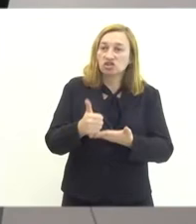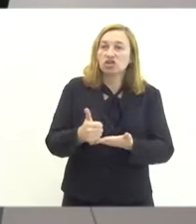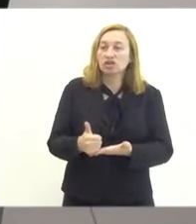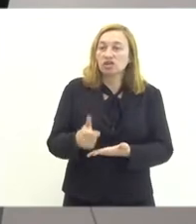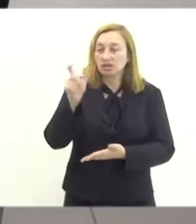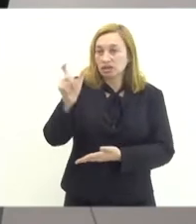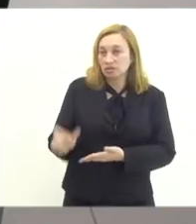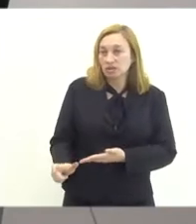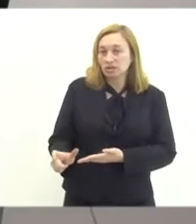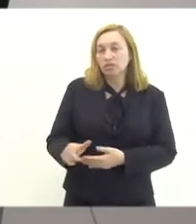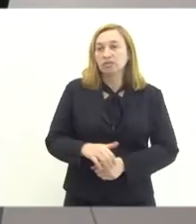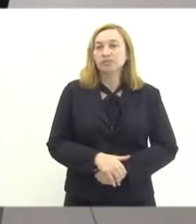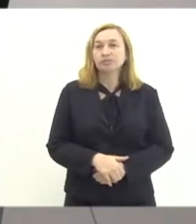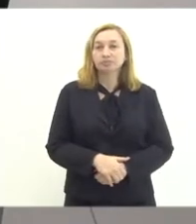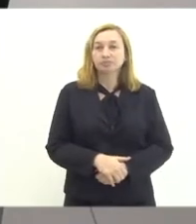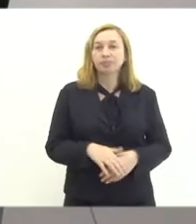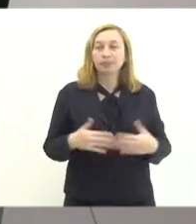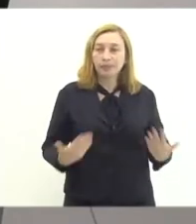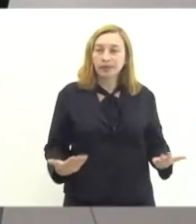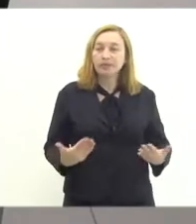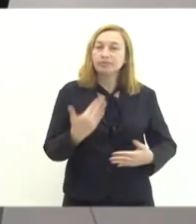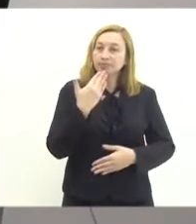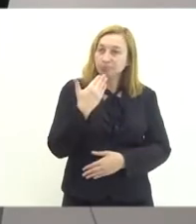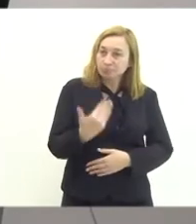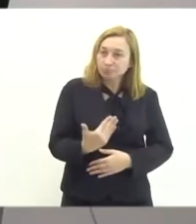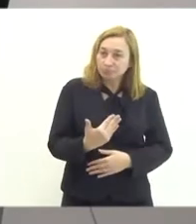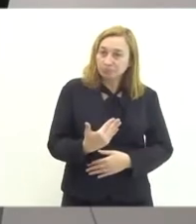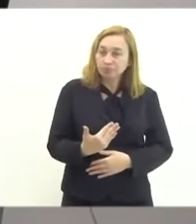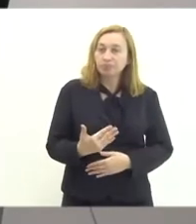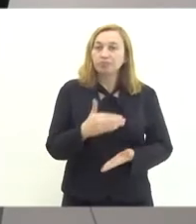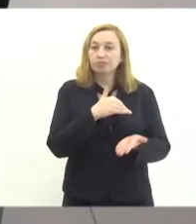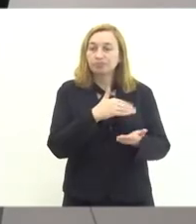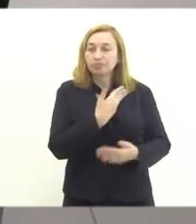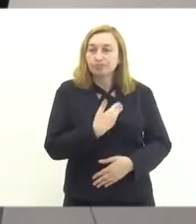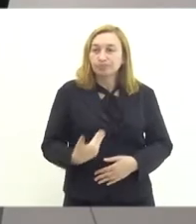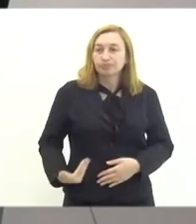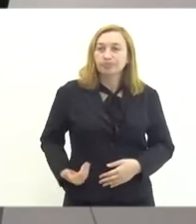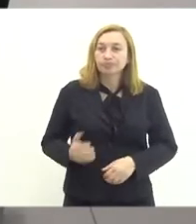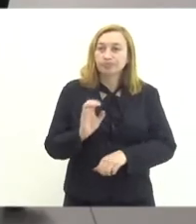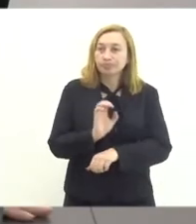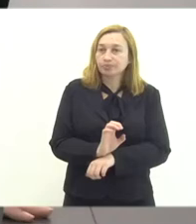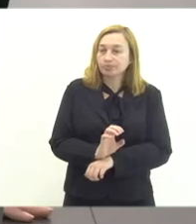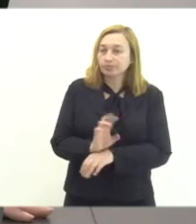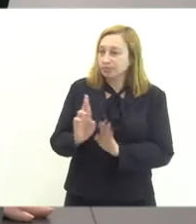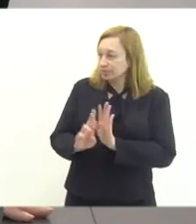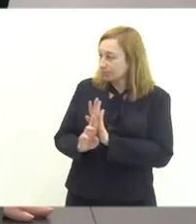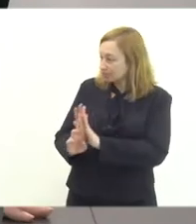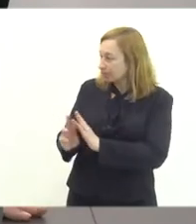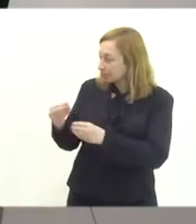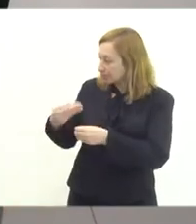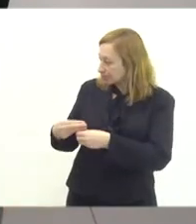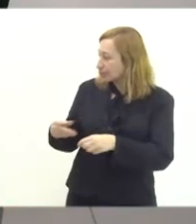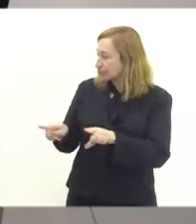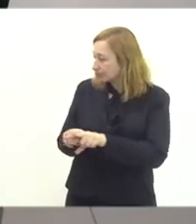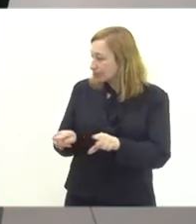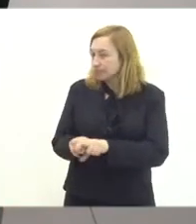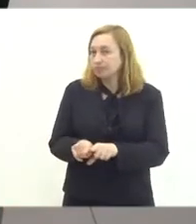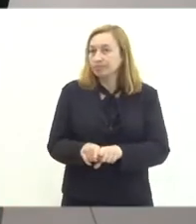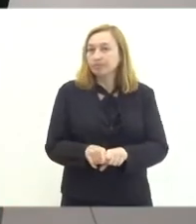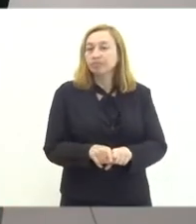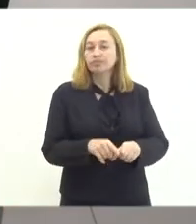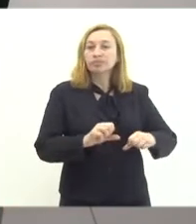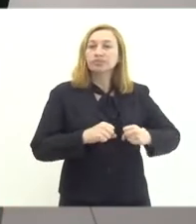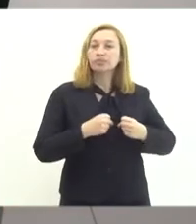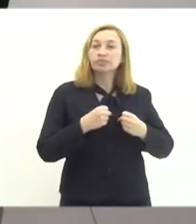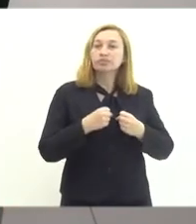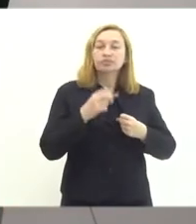da existência dessas pessoas então eu faço esse apelo ao governo do estado tem que representante do município aqui também para o